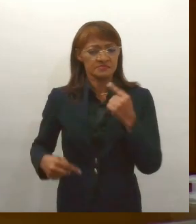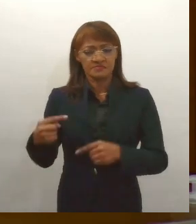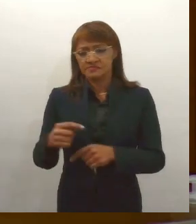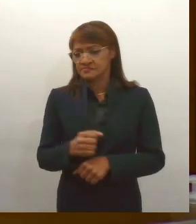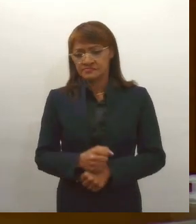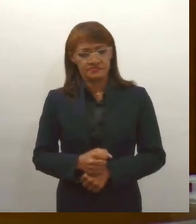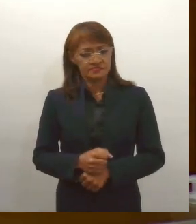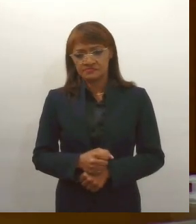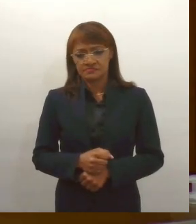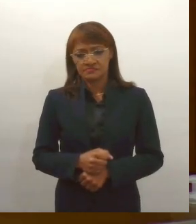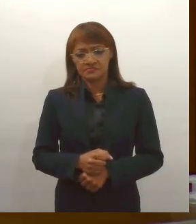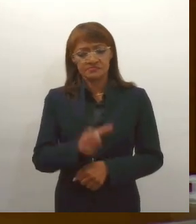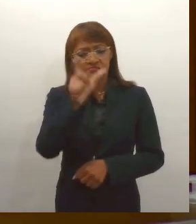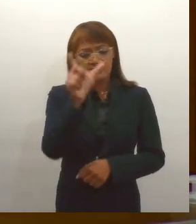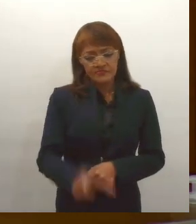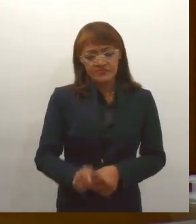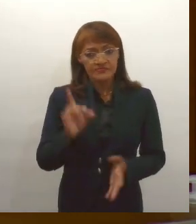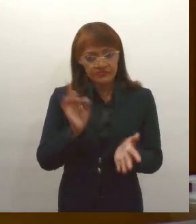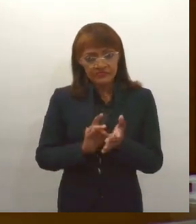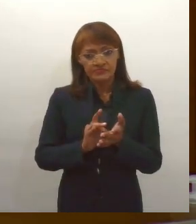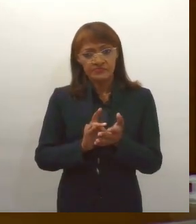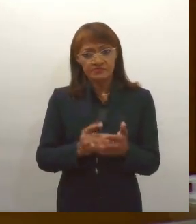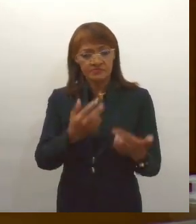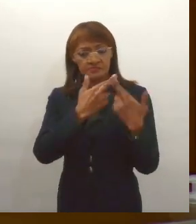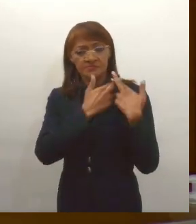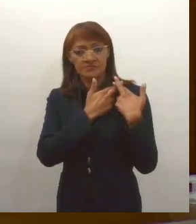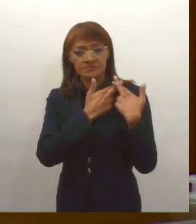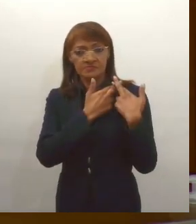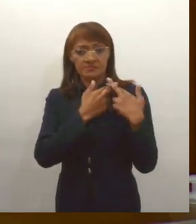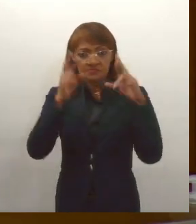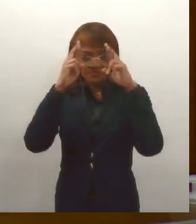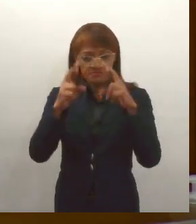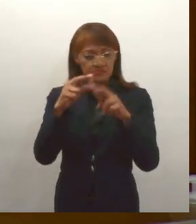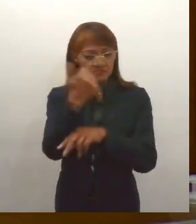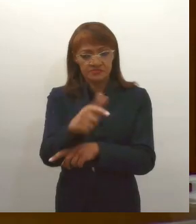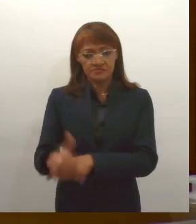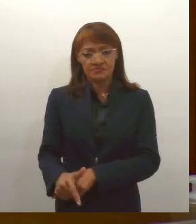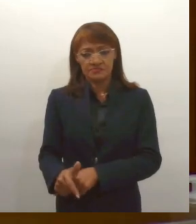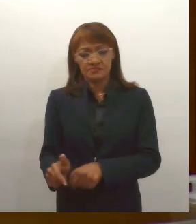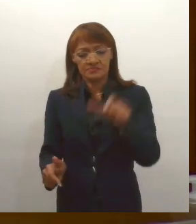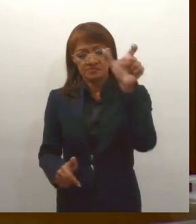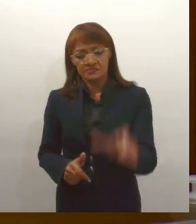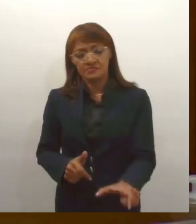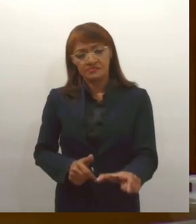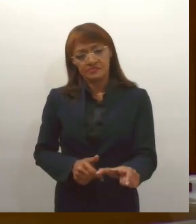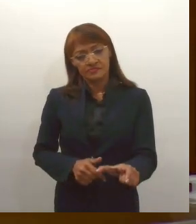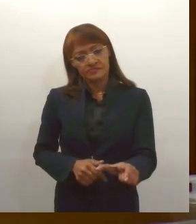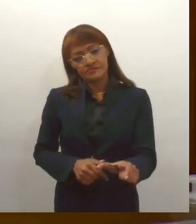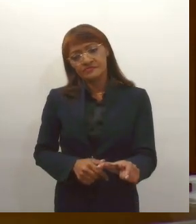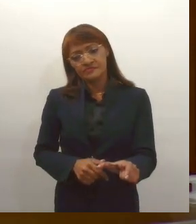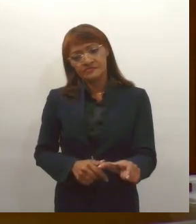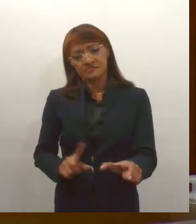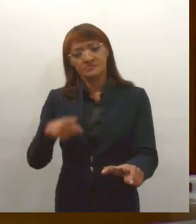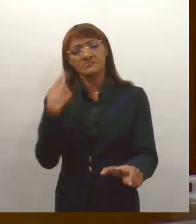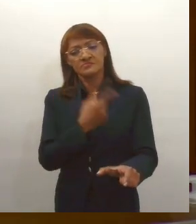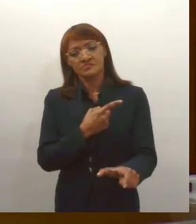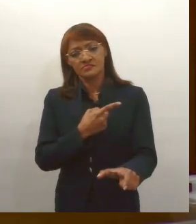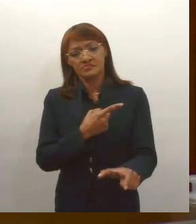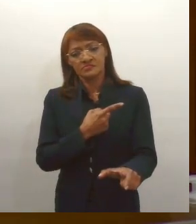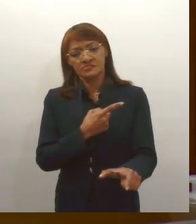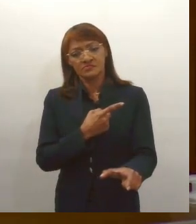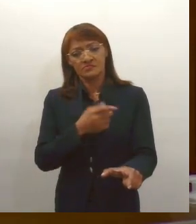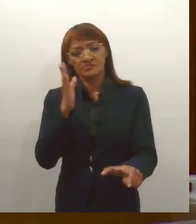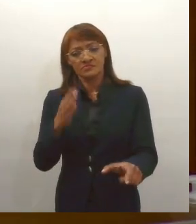respeitável Infelizmente essa pessoa senhor presidente a gente deu uma medalha João de Barros no ano passado